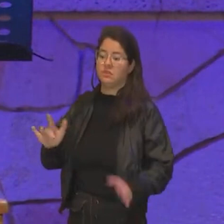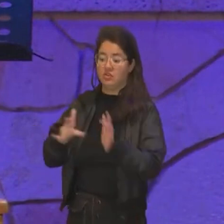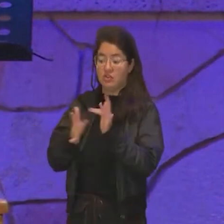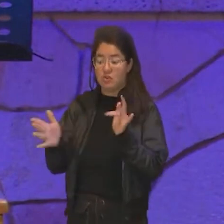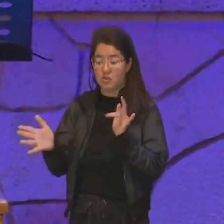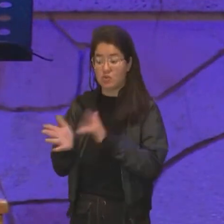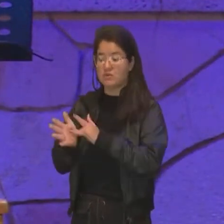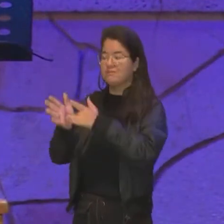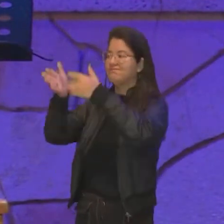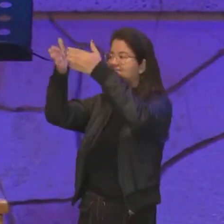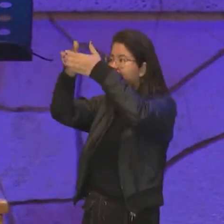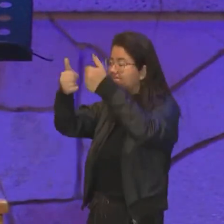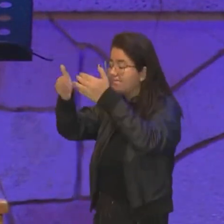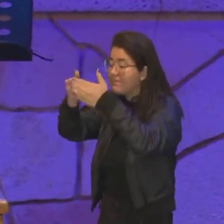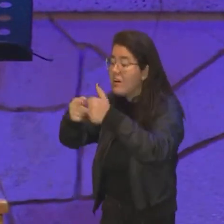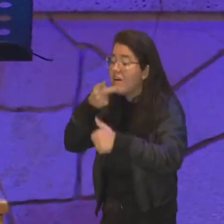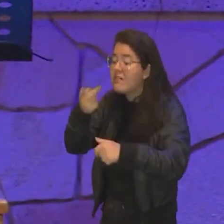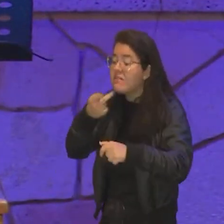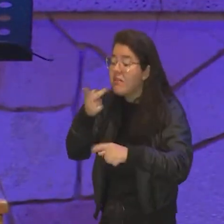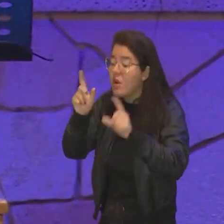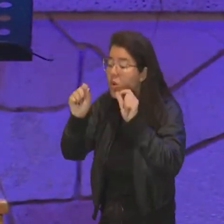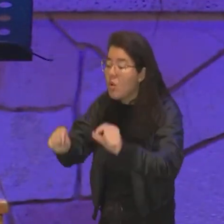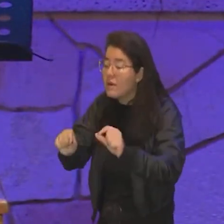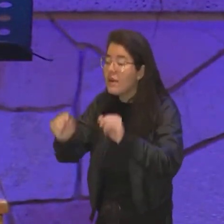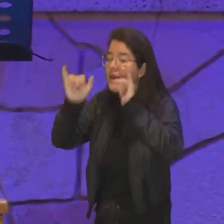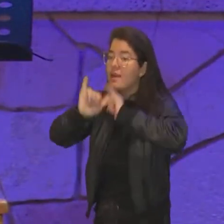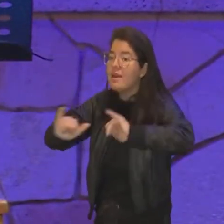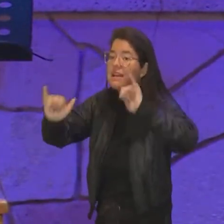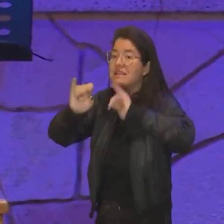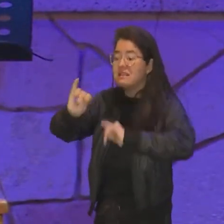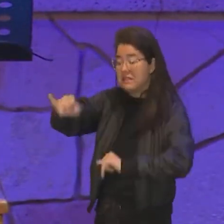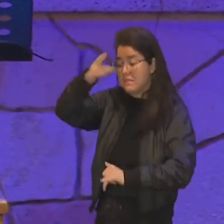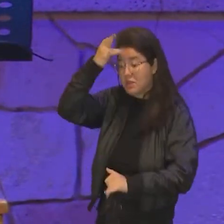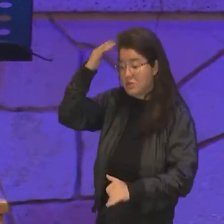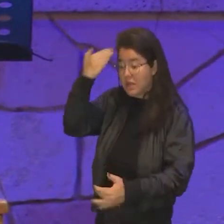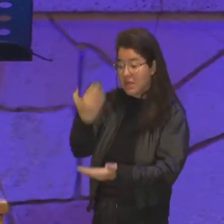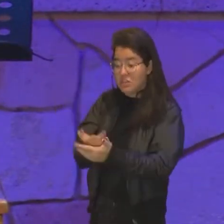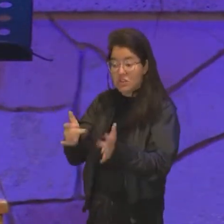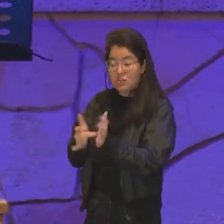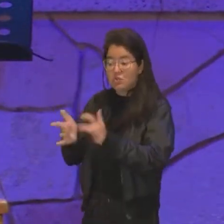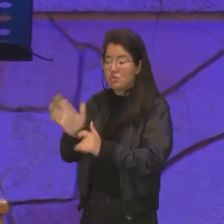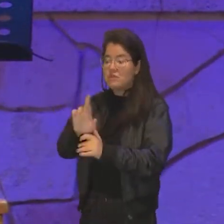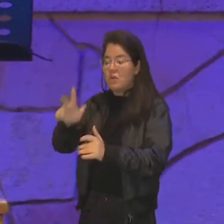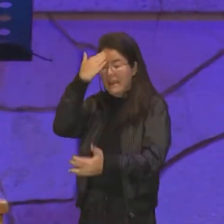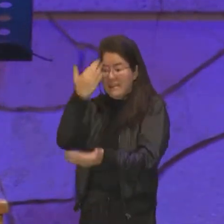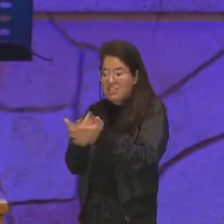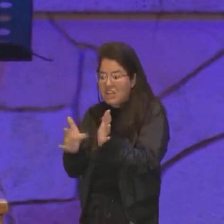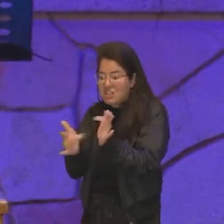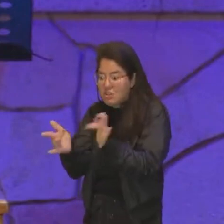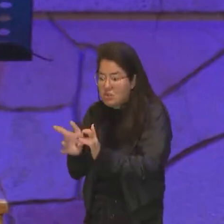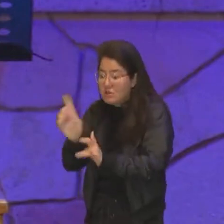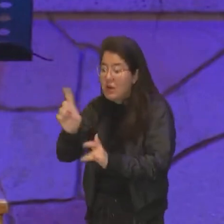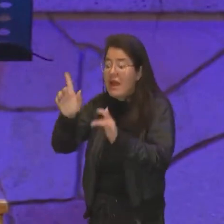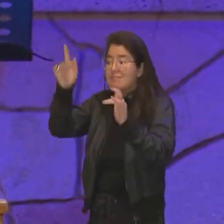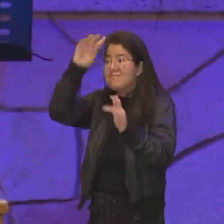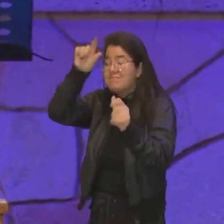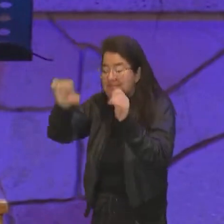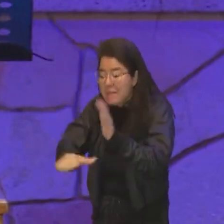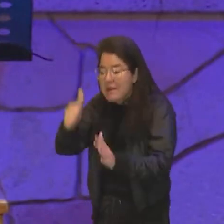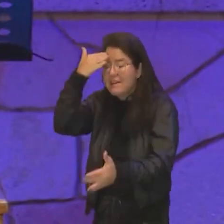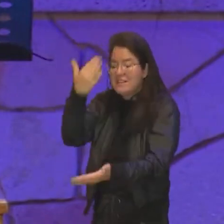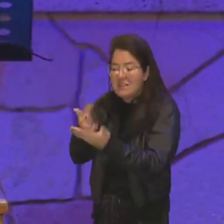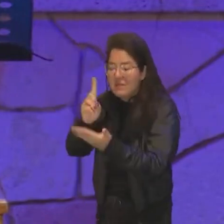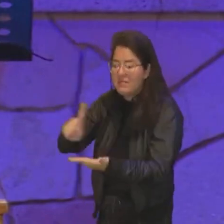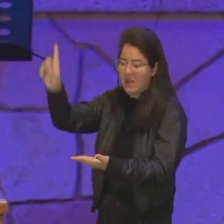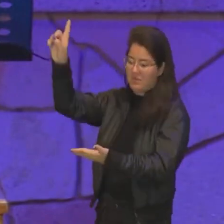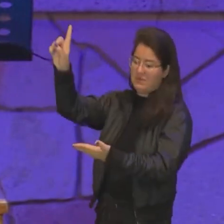Jesus clamou dizendo: quem crê em mim, crê não em mim, mas naquele que me enviou. Então vejam que crer em Jesus é